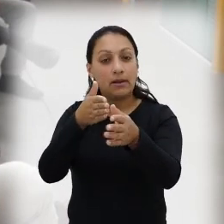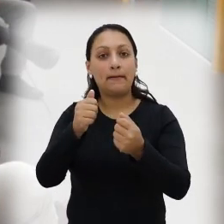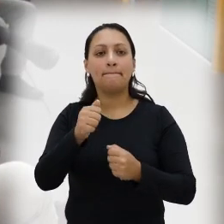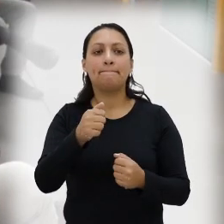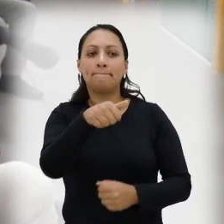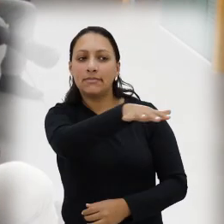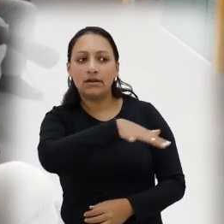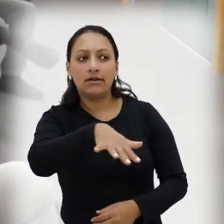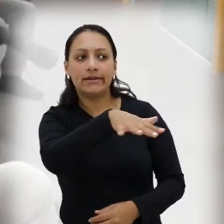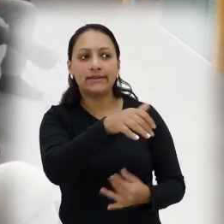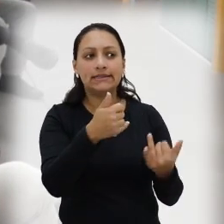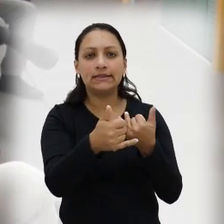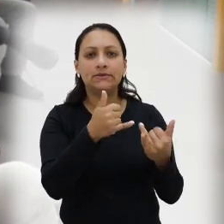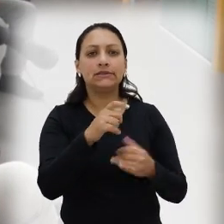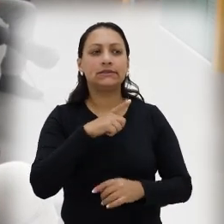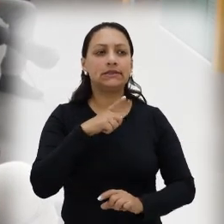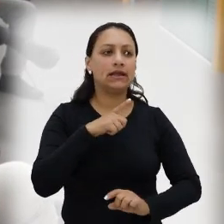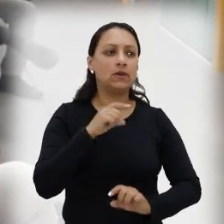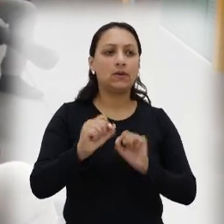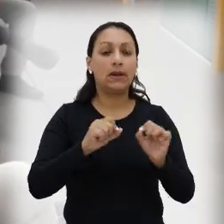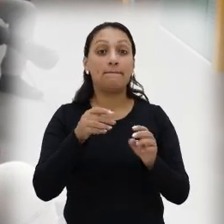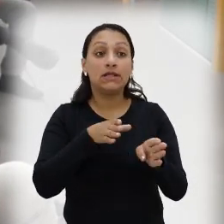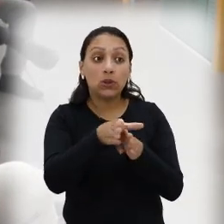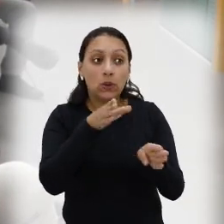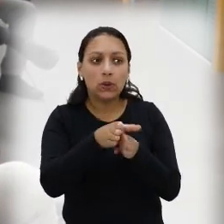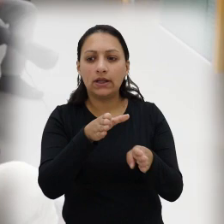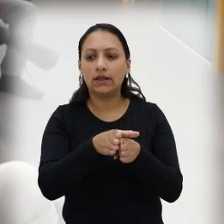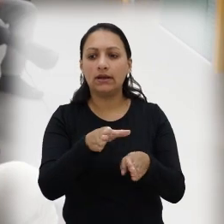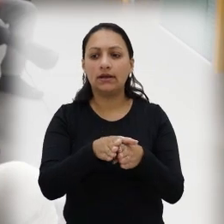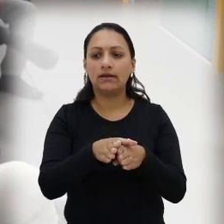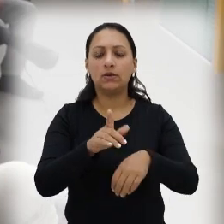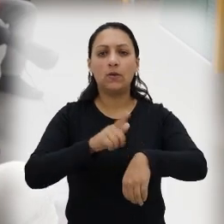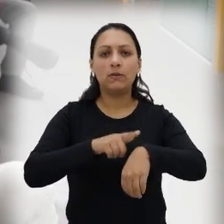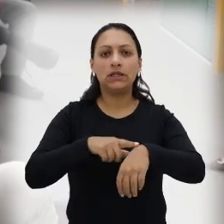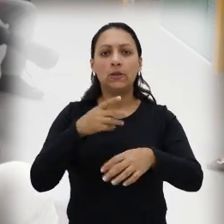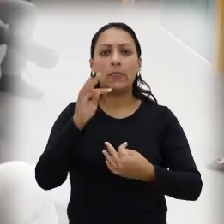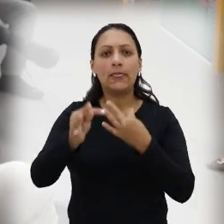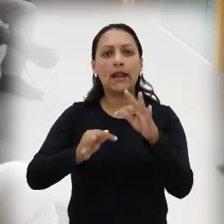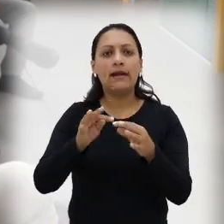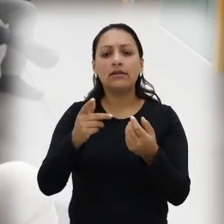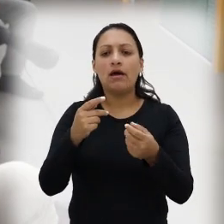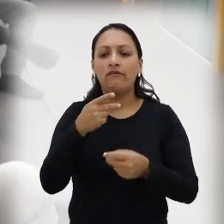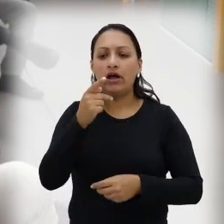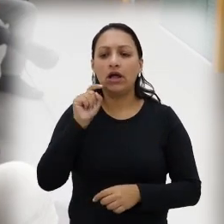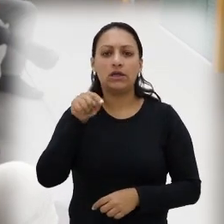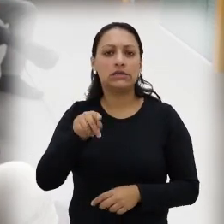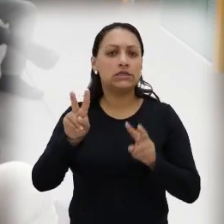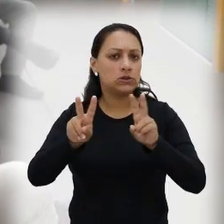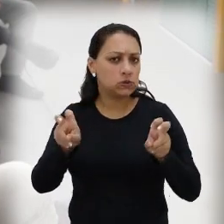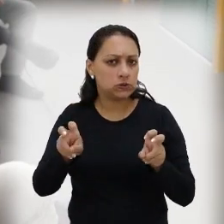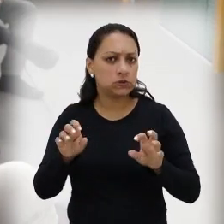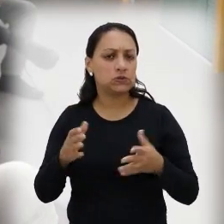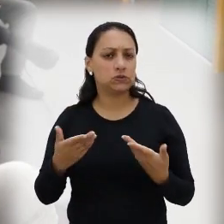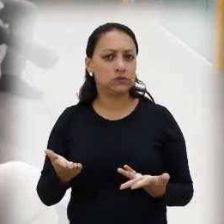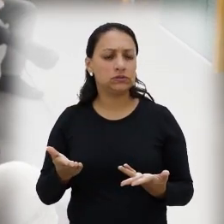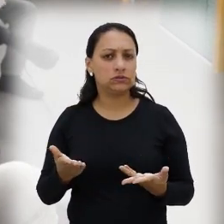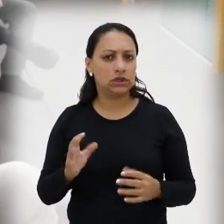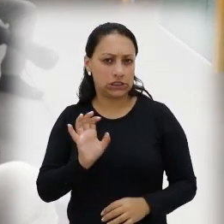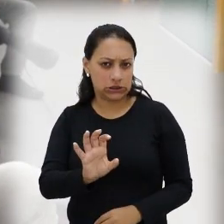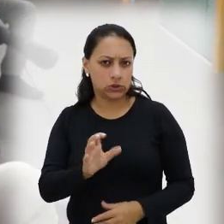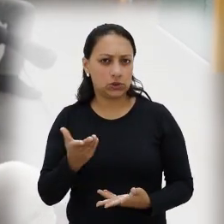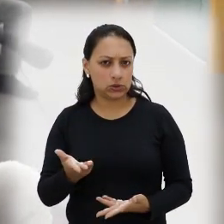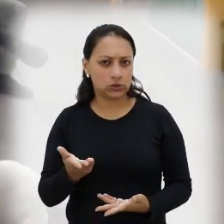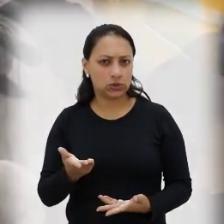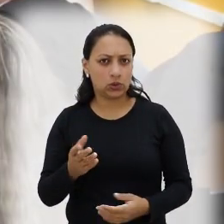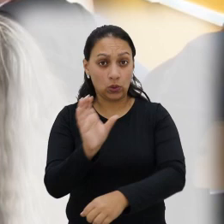de mercado, que a gente gostaria... da mentoria. Isso, da mentoria a gente trata essa aí. É isso? Beleza. Não,